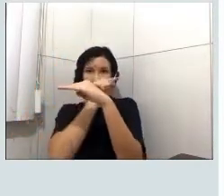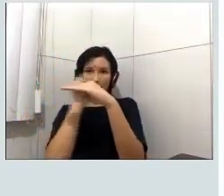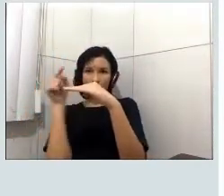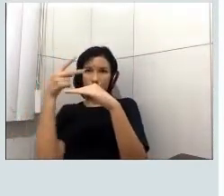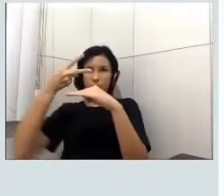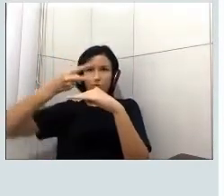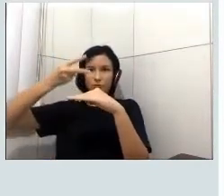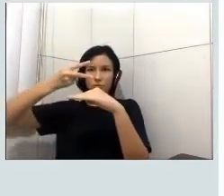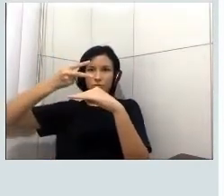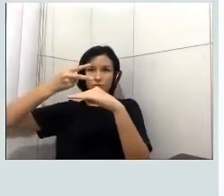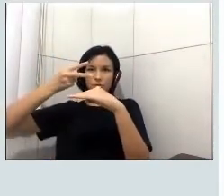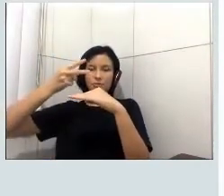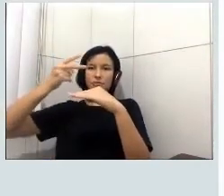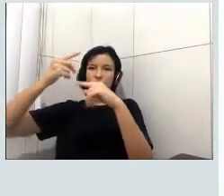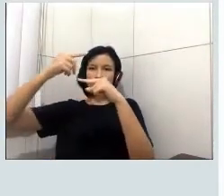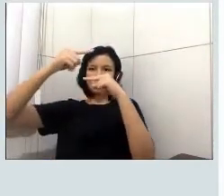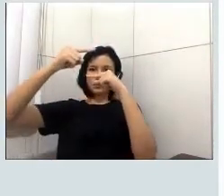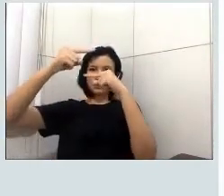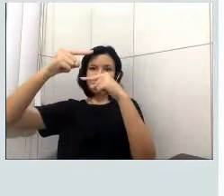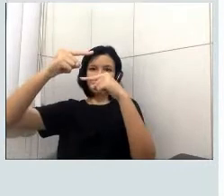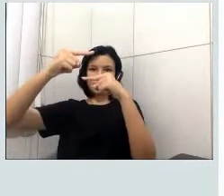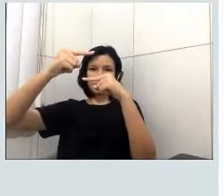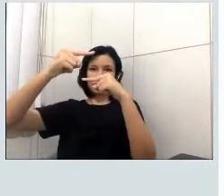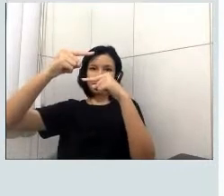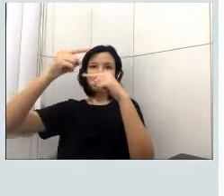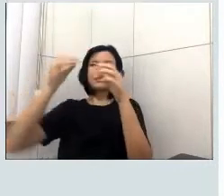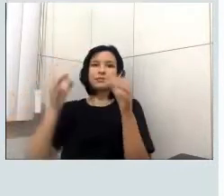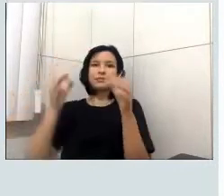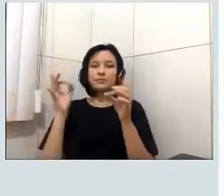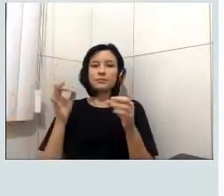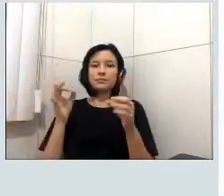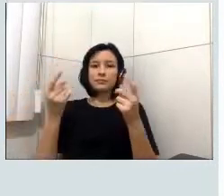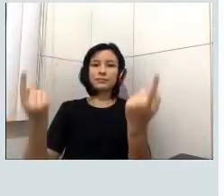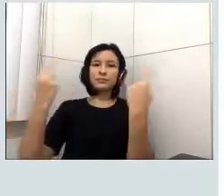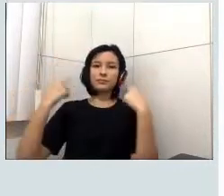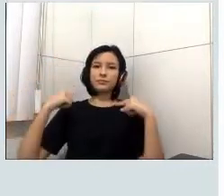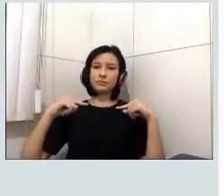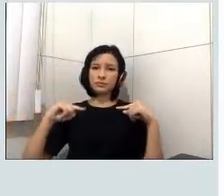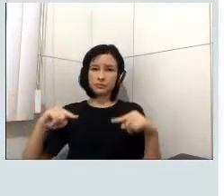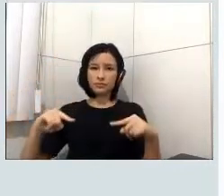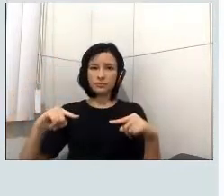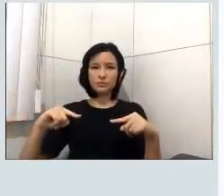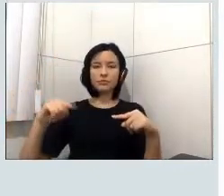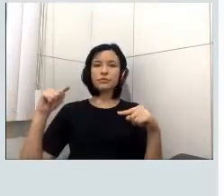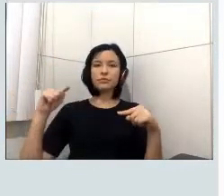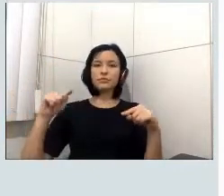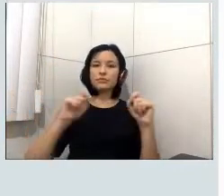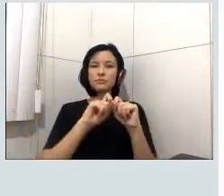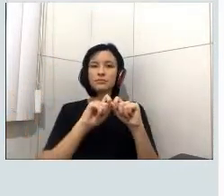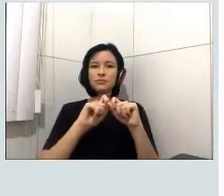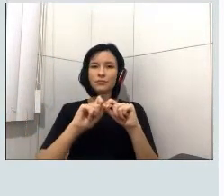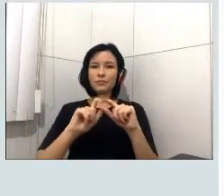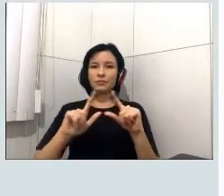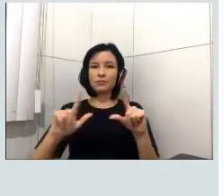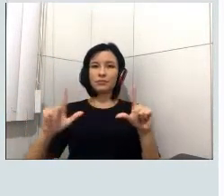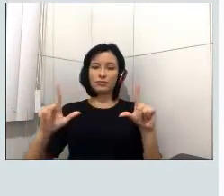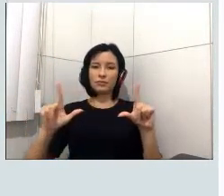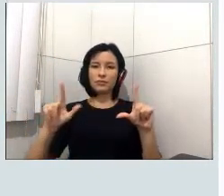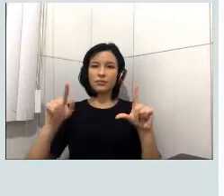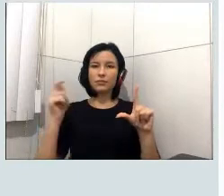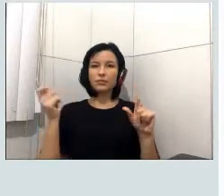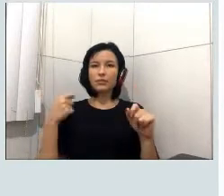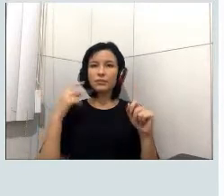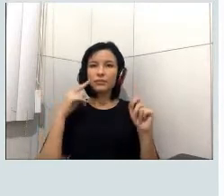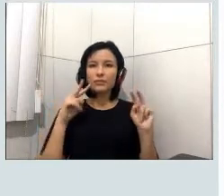são paralelas a ele, certo? E eu coloquei junto aí da